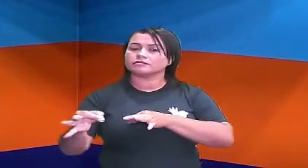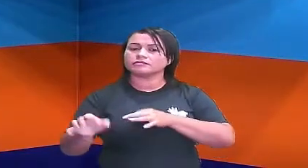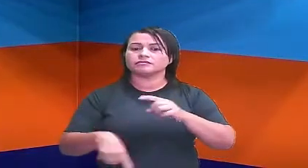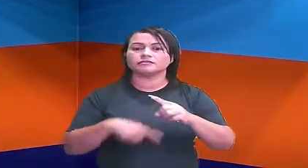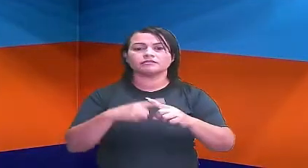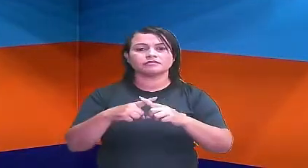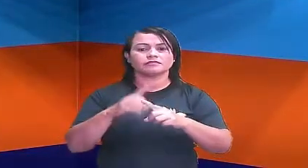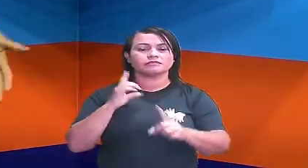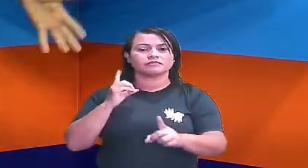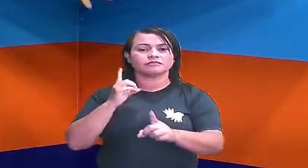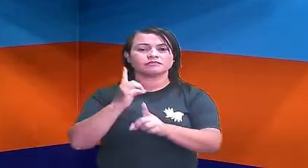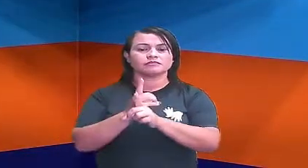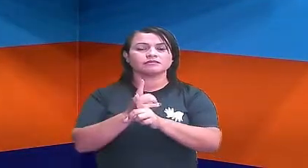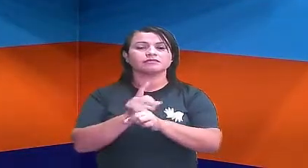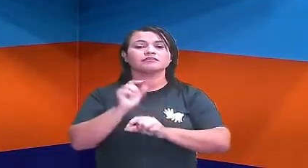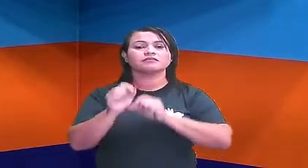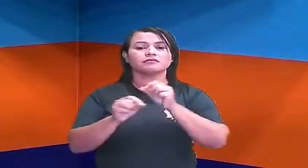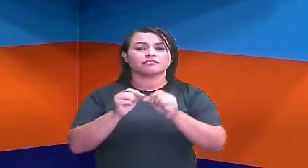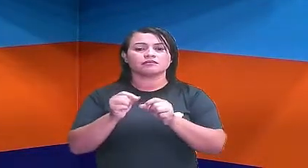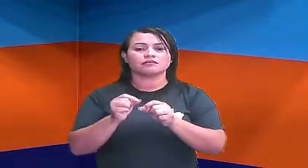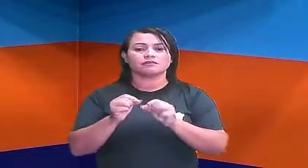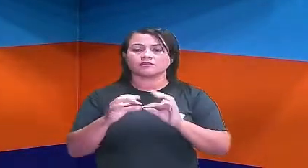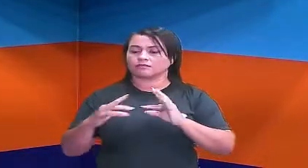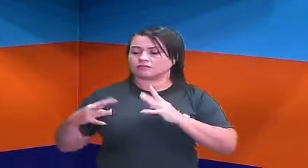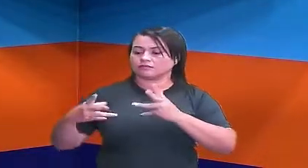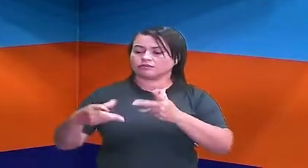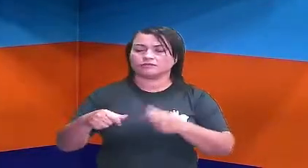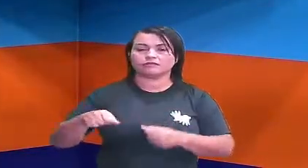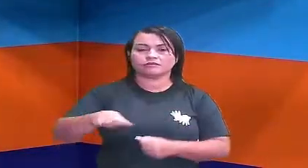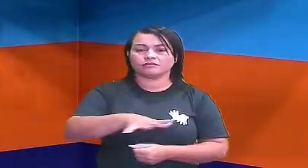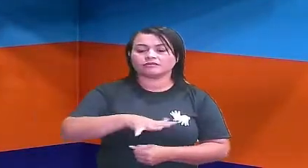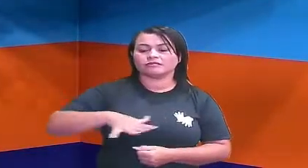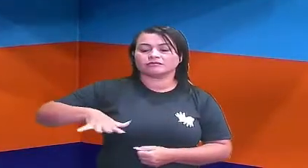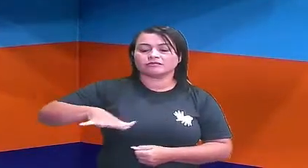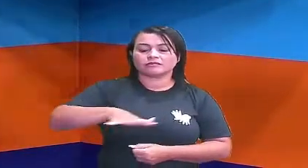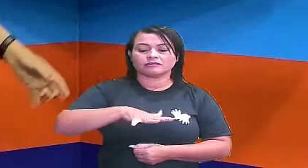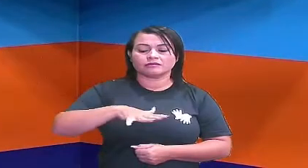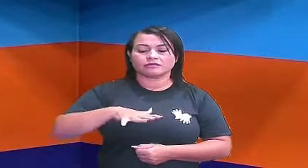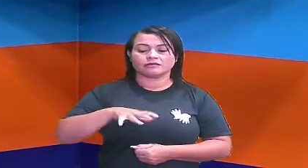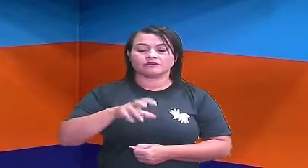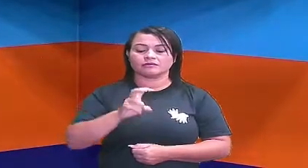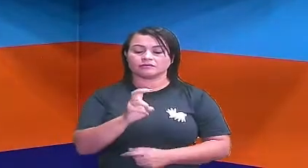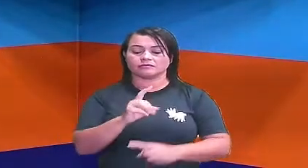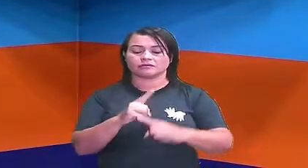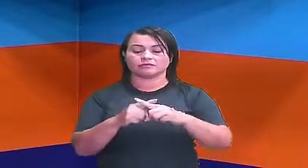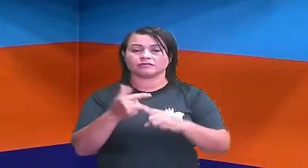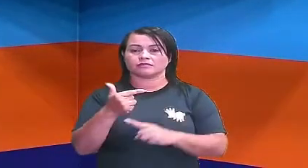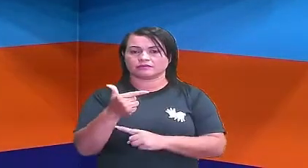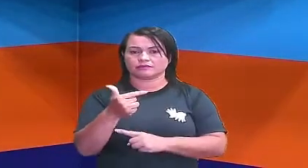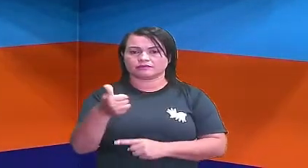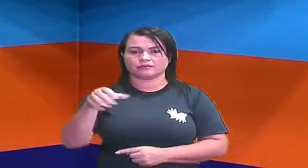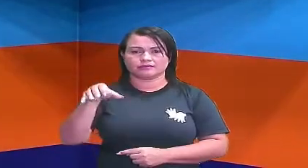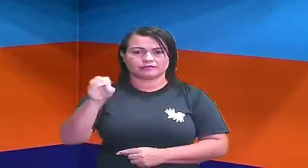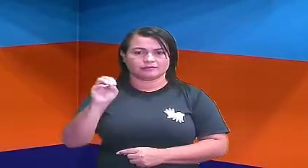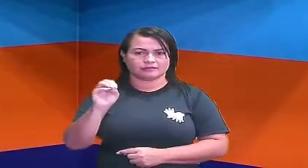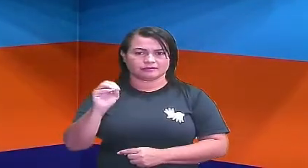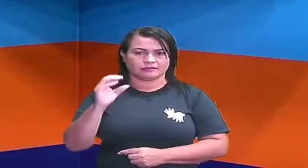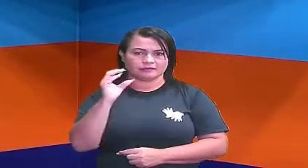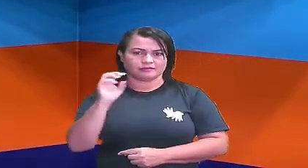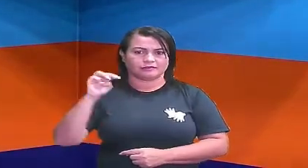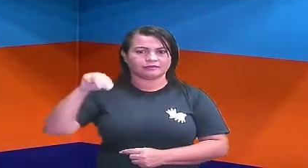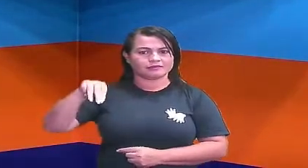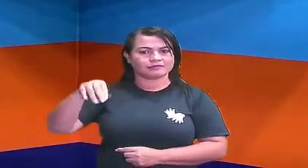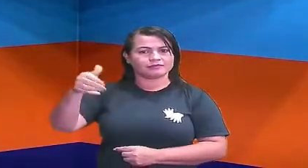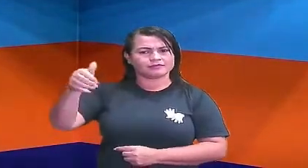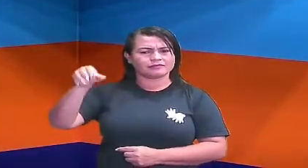achar a medida da área. Então, 5 vezes 2, 10 centímetros ao